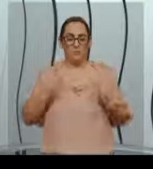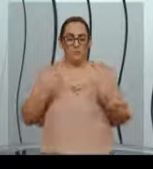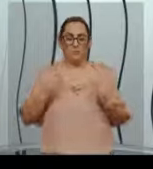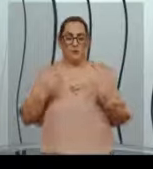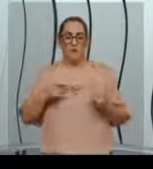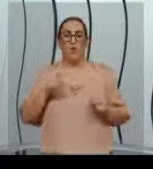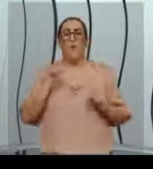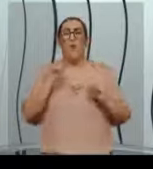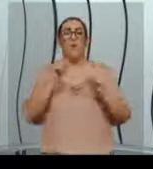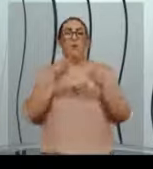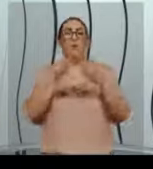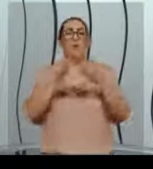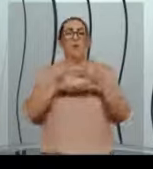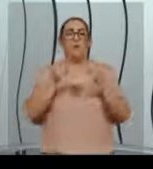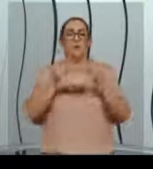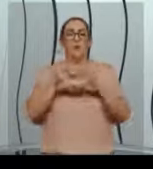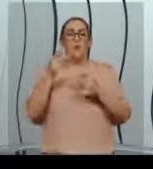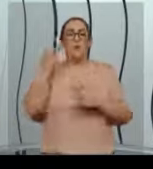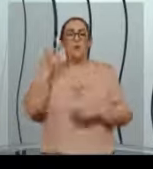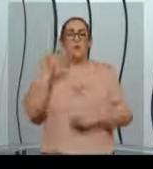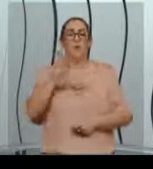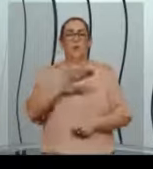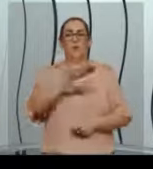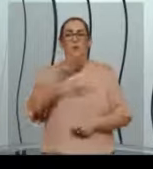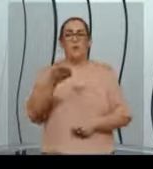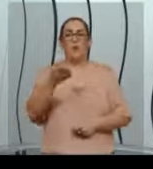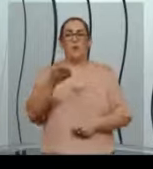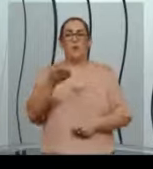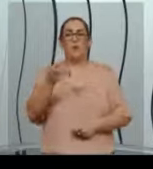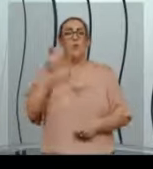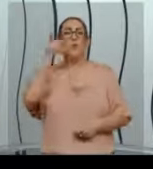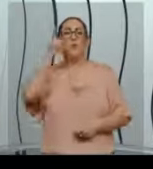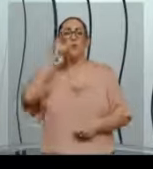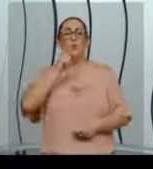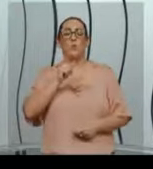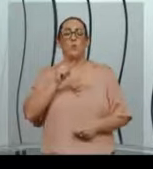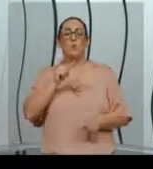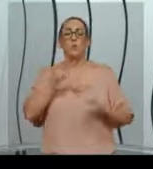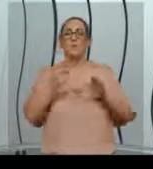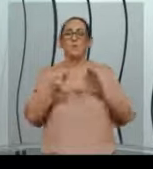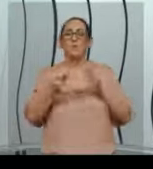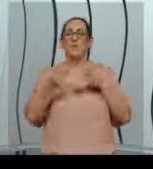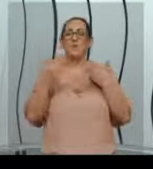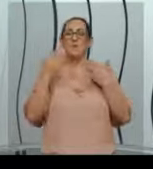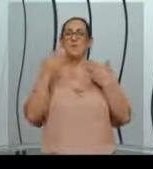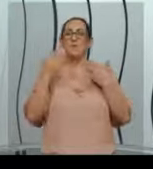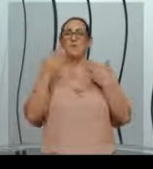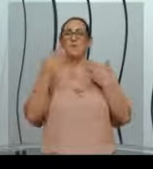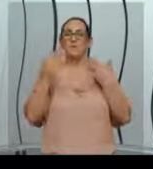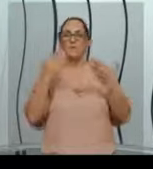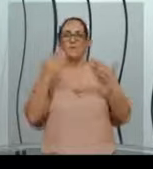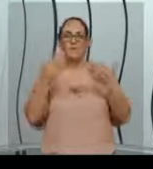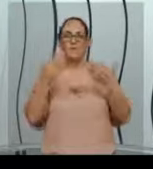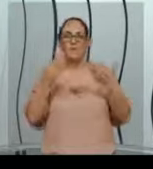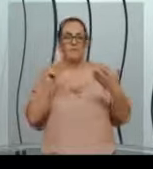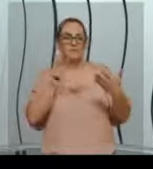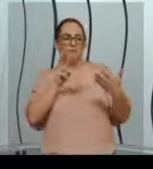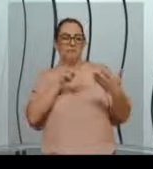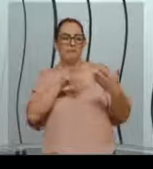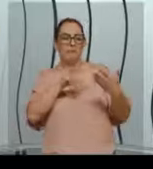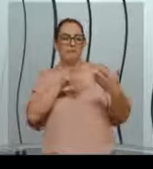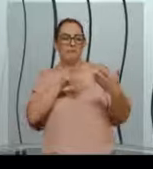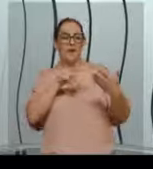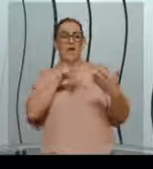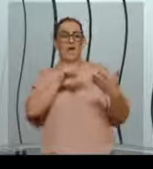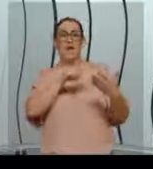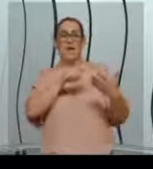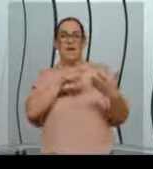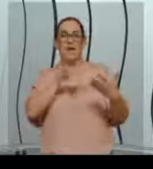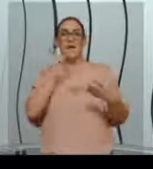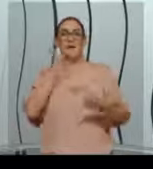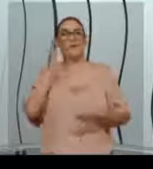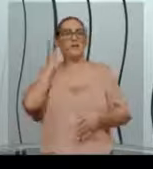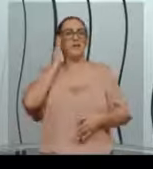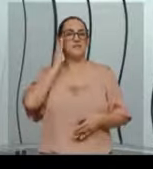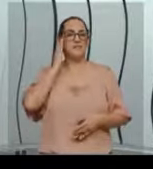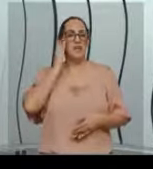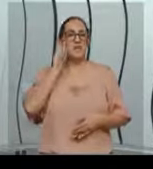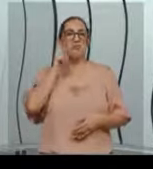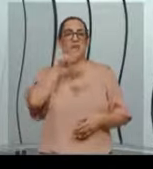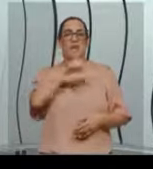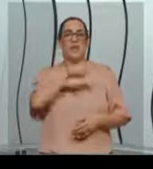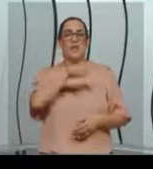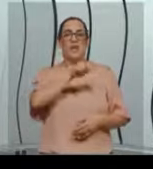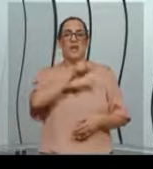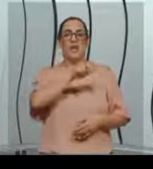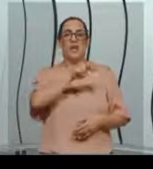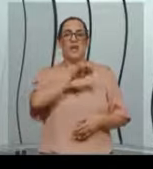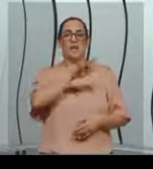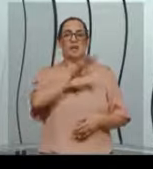que pede para você, aluno, é conseguir identificar se uma substância será ativa ou